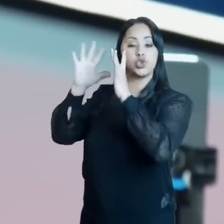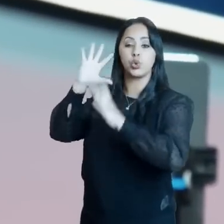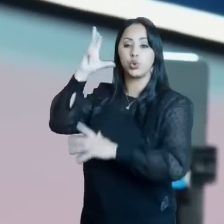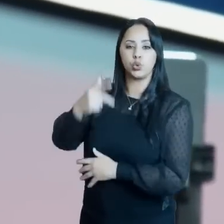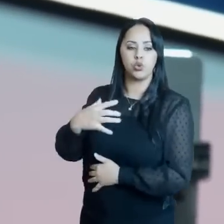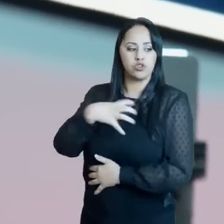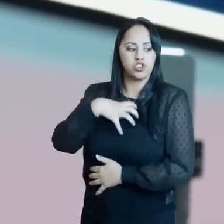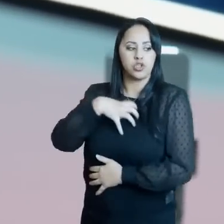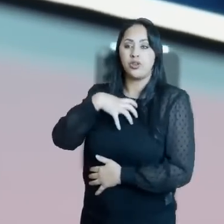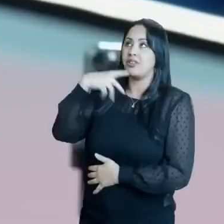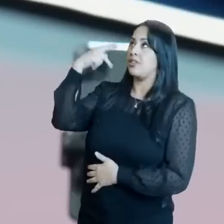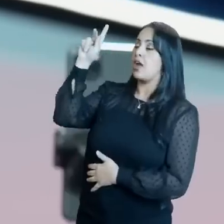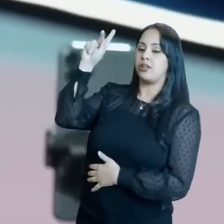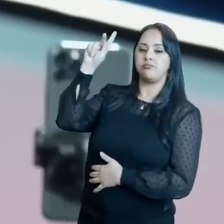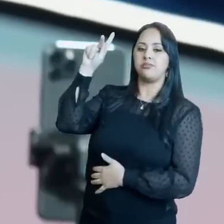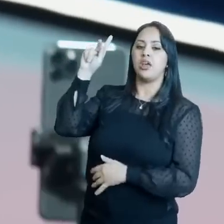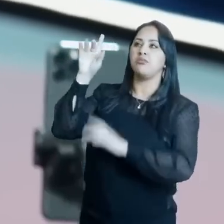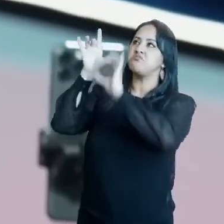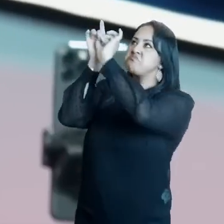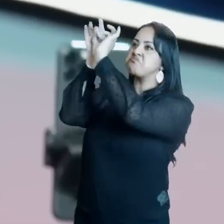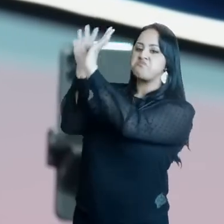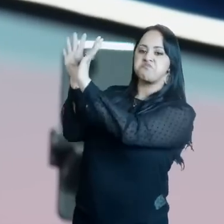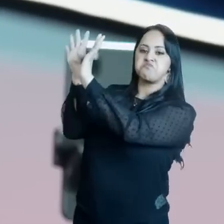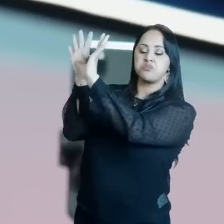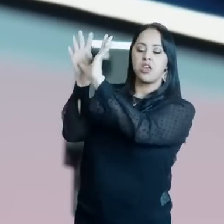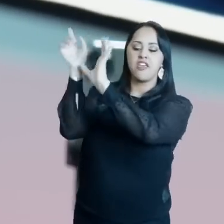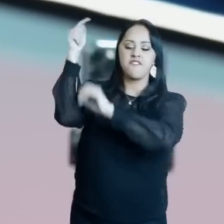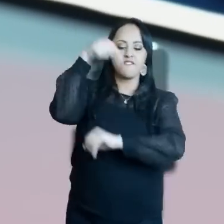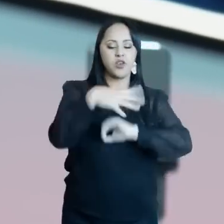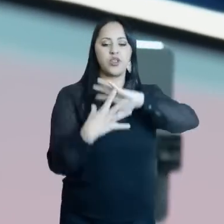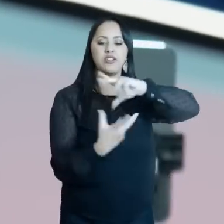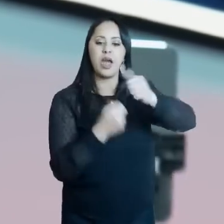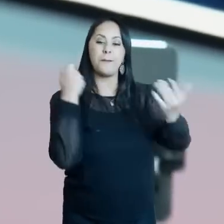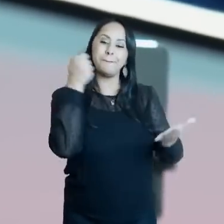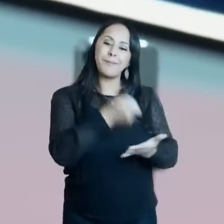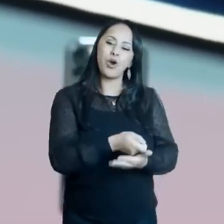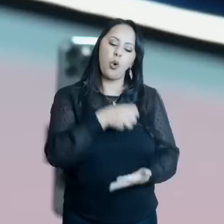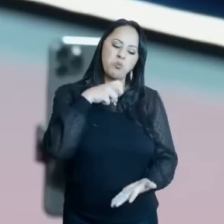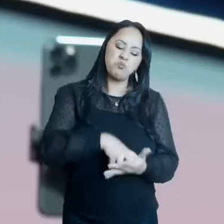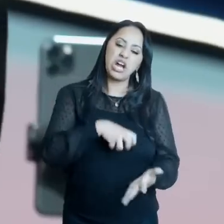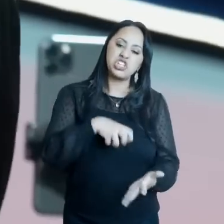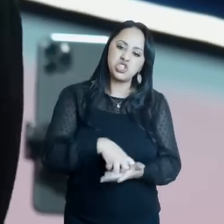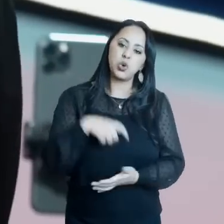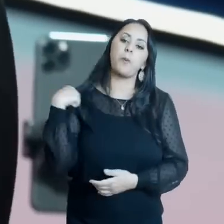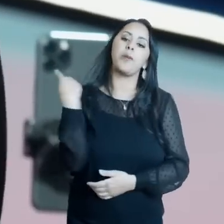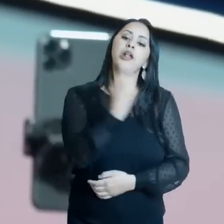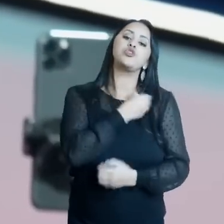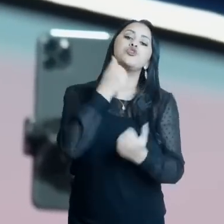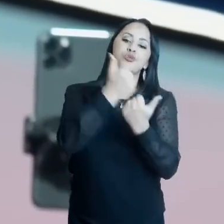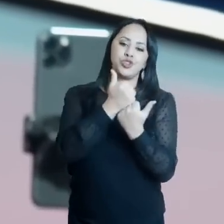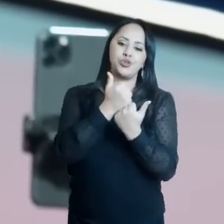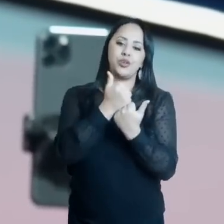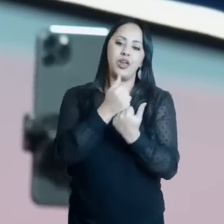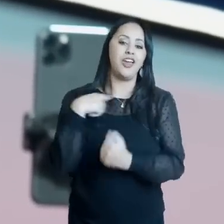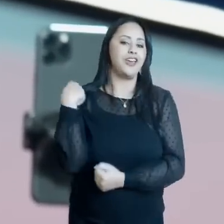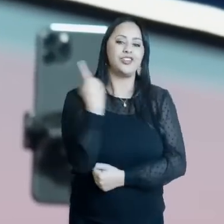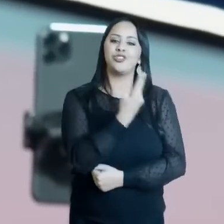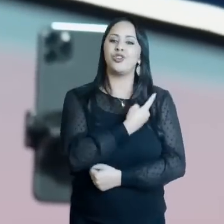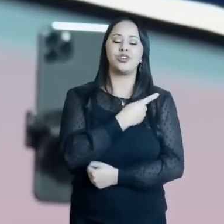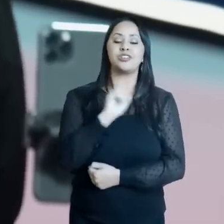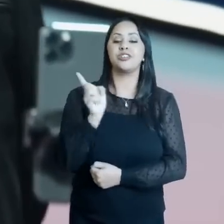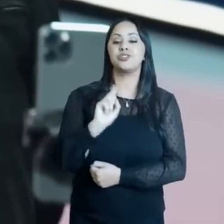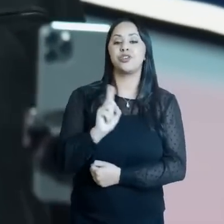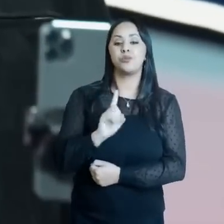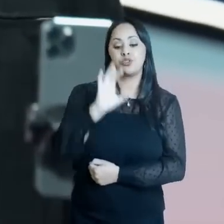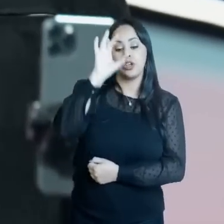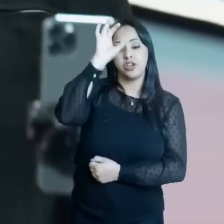humana e levou e pagou o preço por nós. Agora, nós jamais seríamos dignos de chegar até Deus, nós jamais seríamos